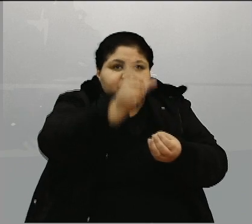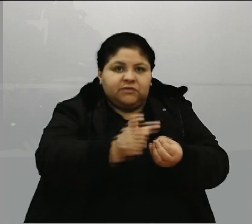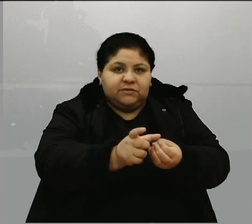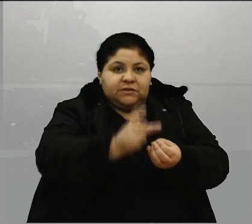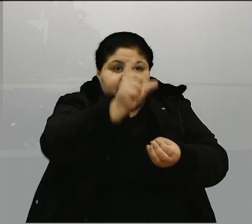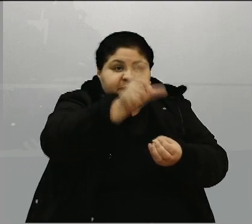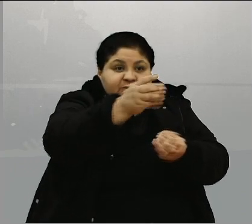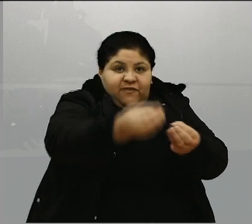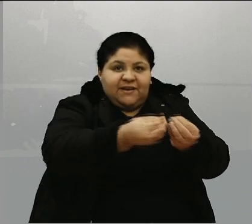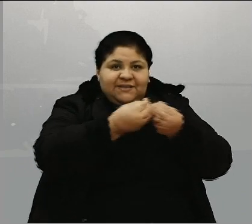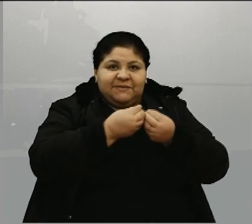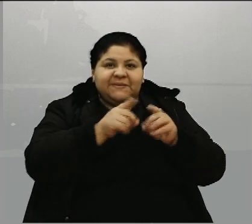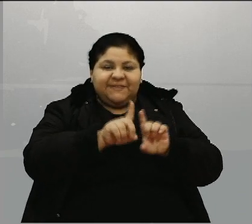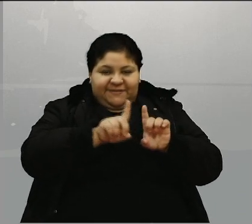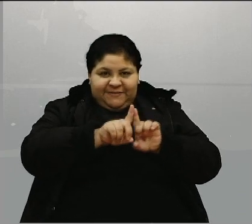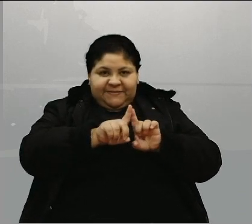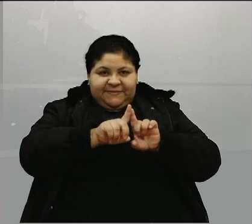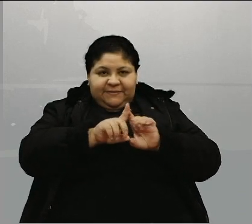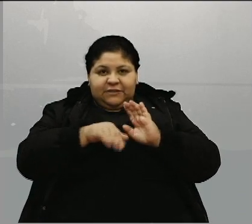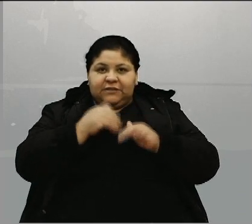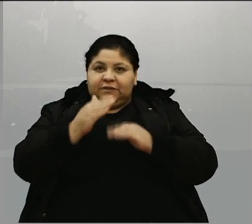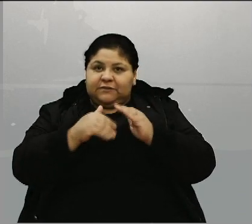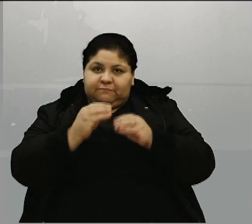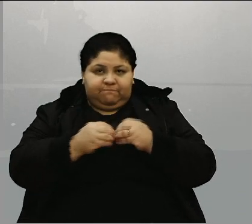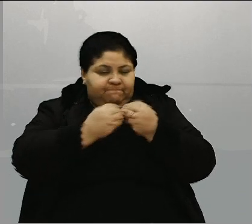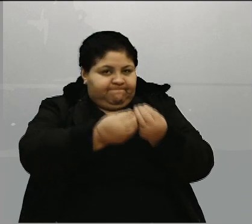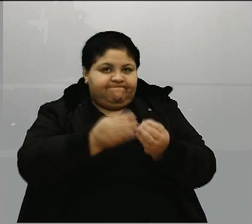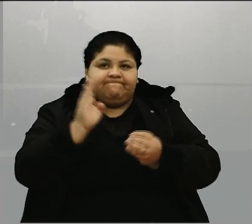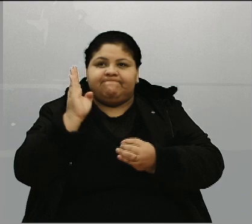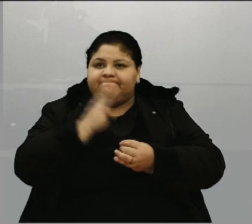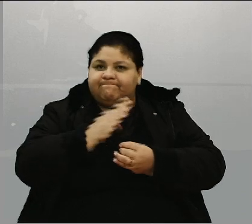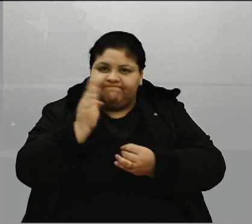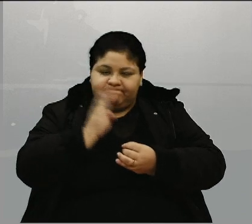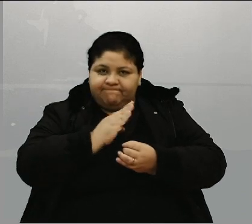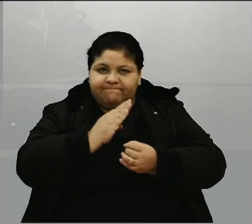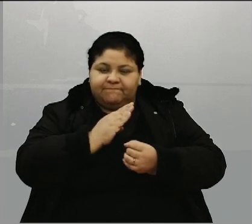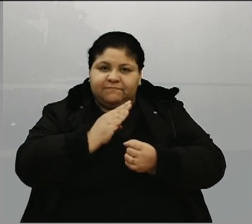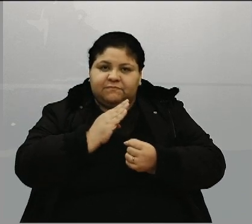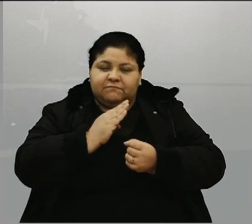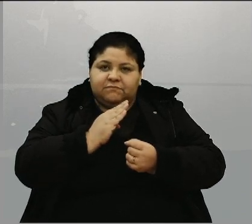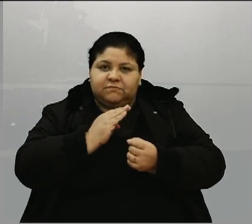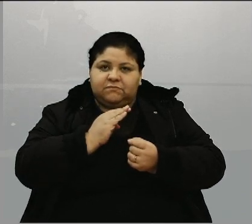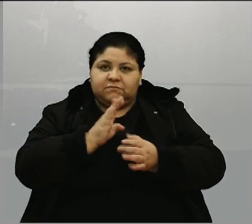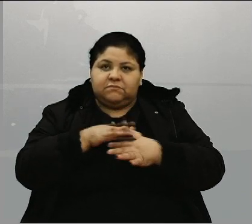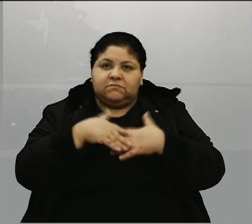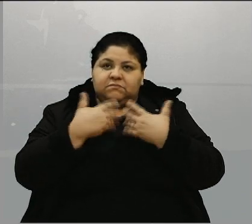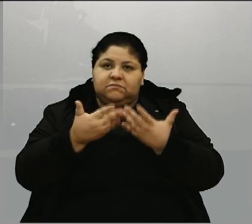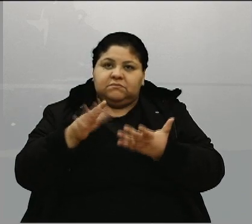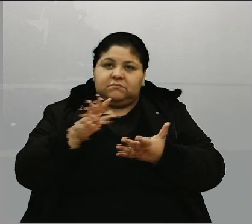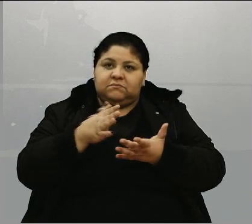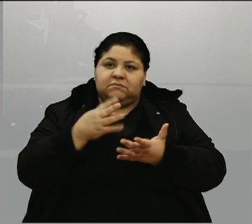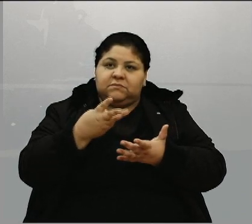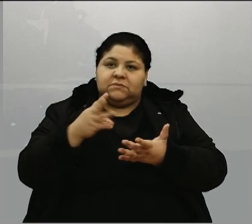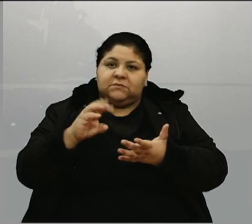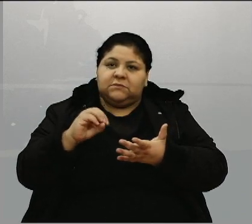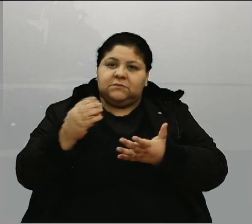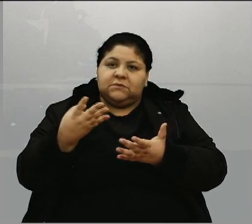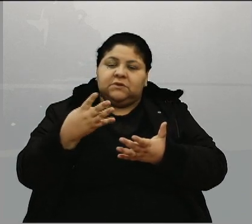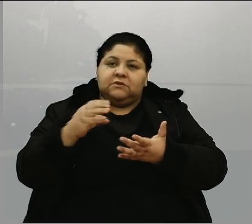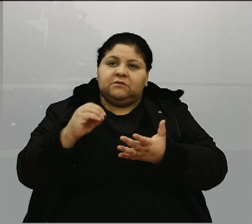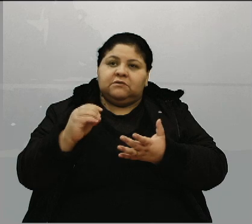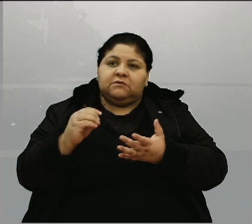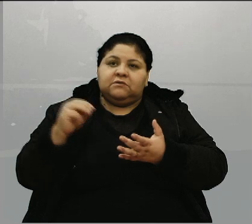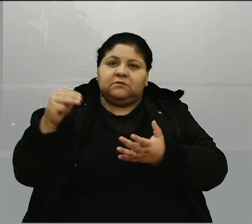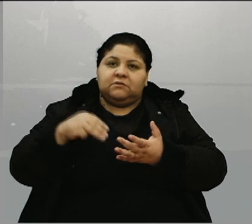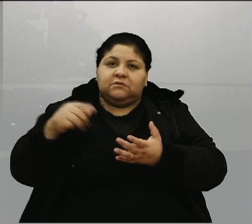receptor. O processo de doação ele é rápido, né? Então leva em torno de 30 a 40 minutos e